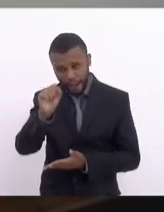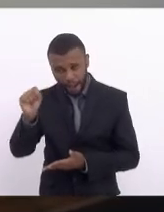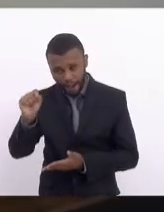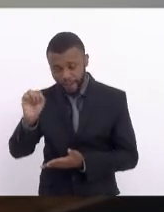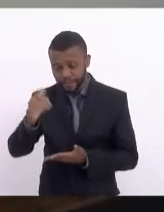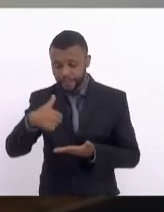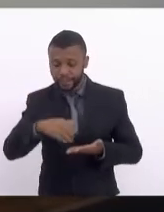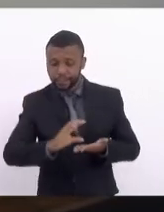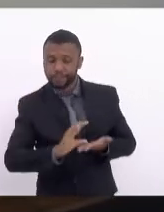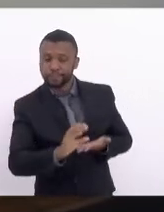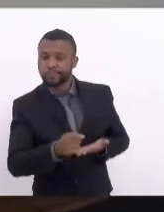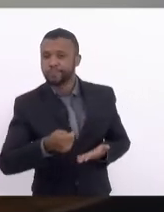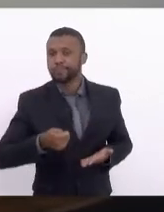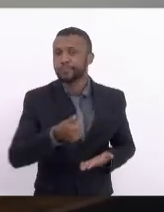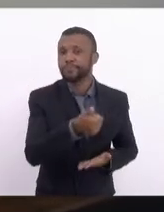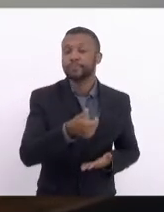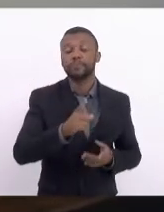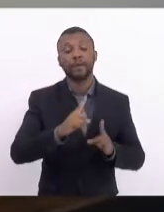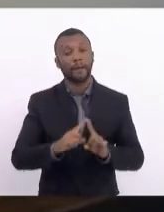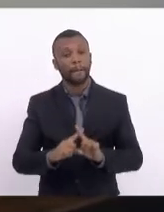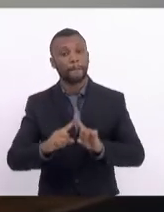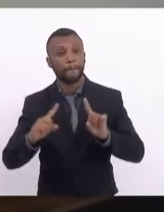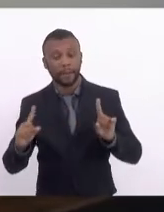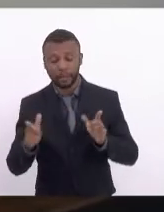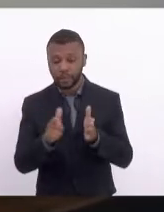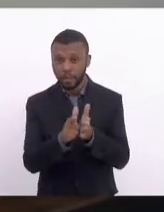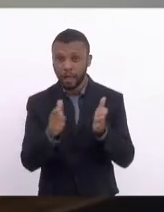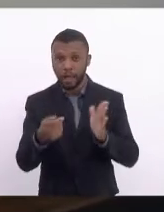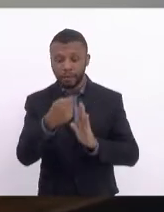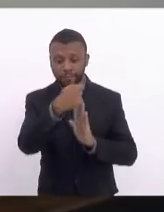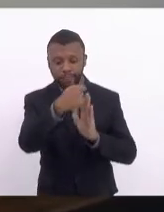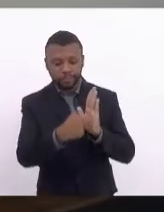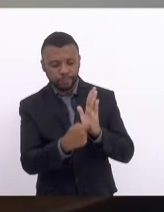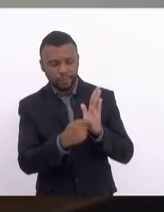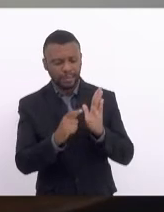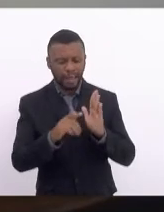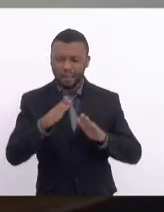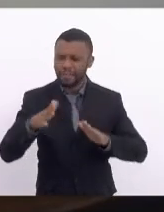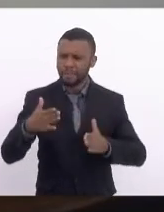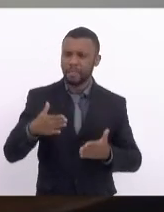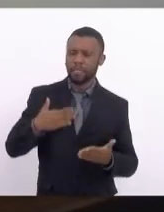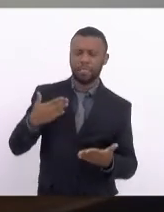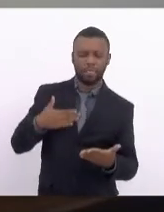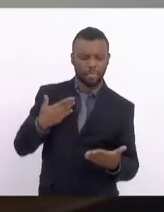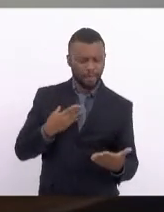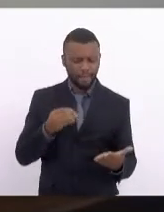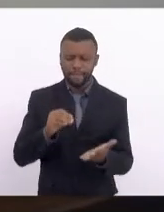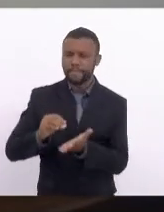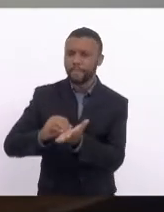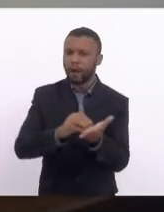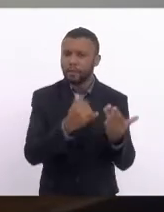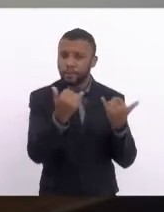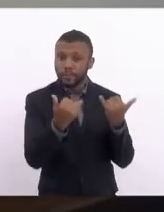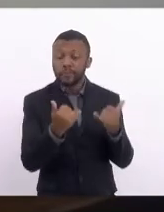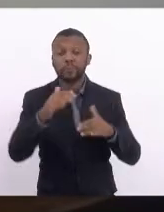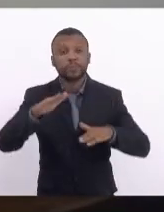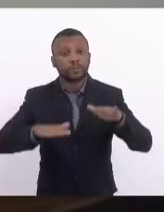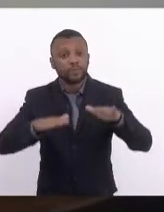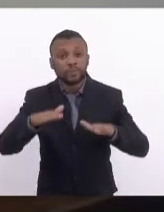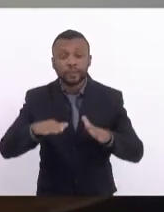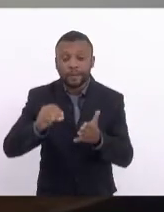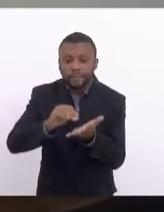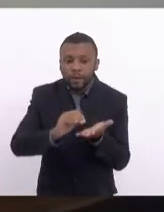RAIS, mas o que a matéria talvez não aprofunde é que esta falta de pagamento ela